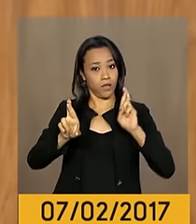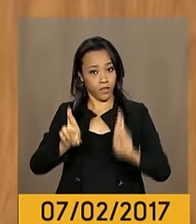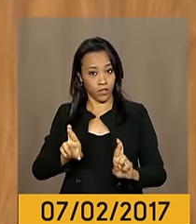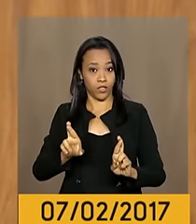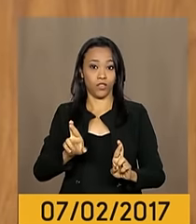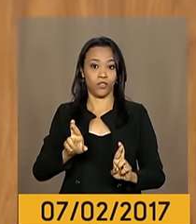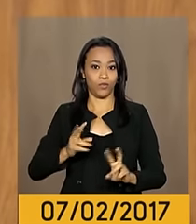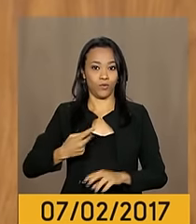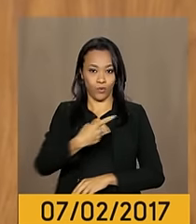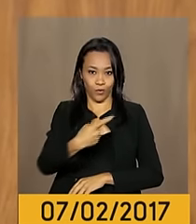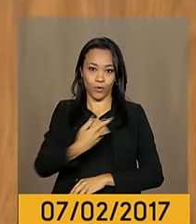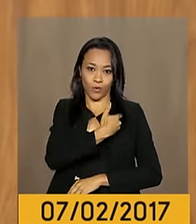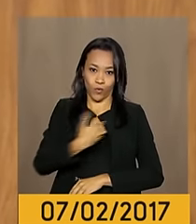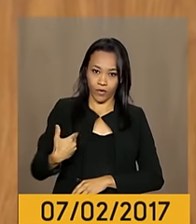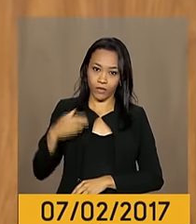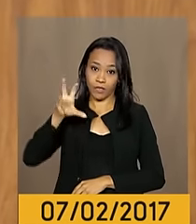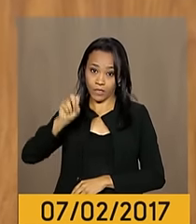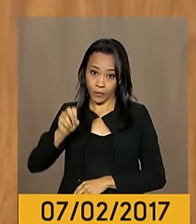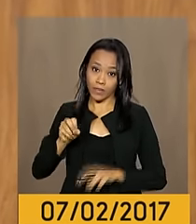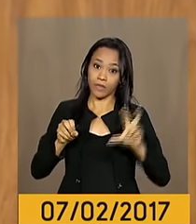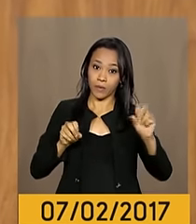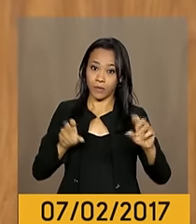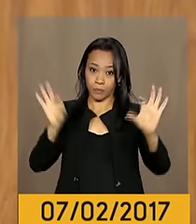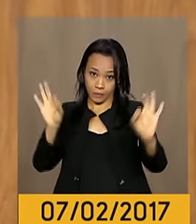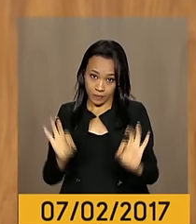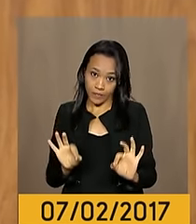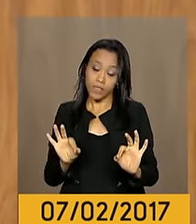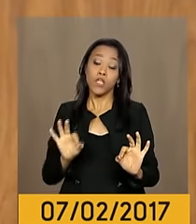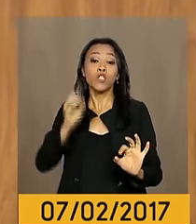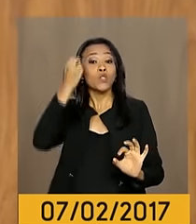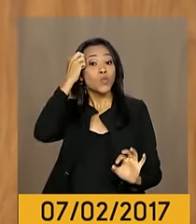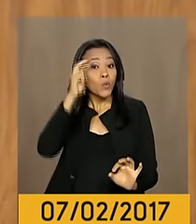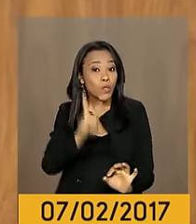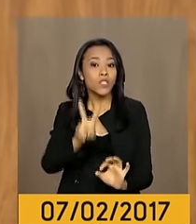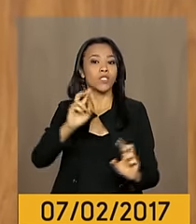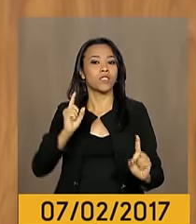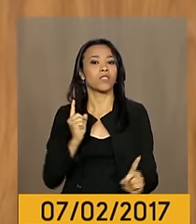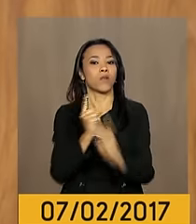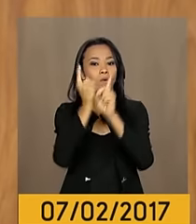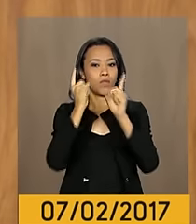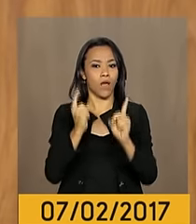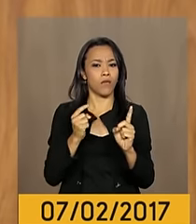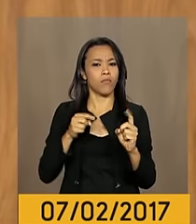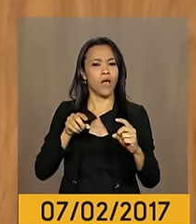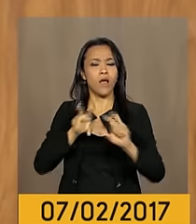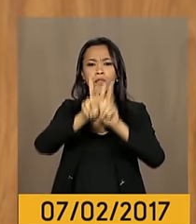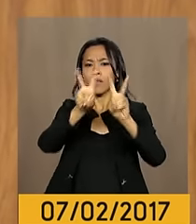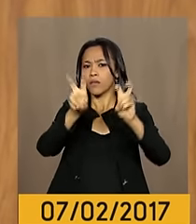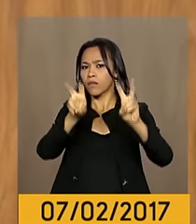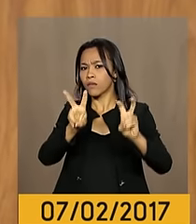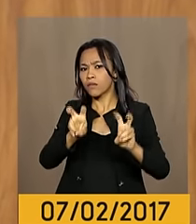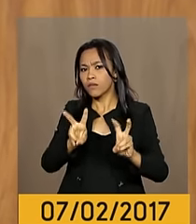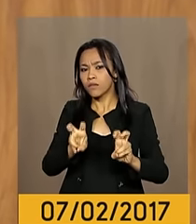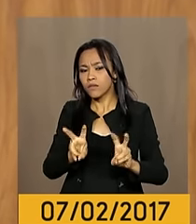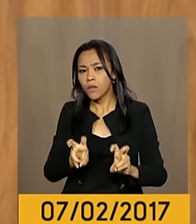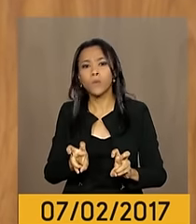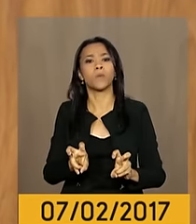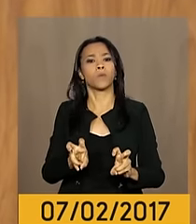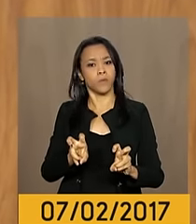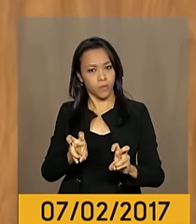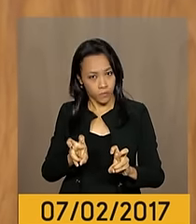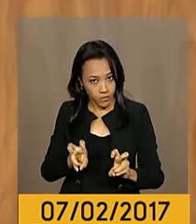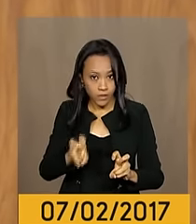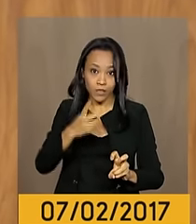50 de lado a lado se reuniram por dois dias para tratar dos temas da nossa